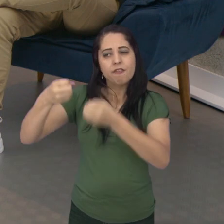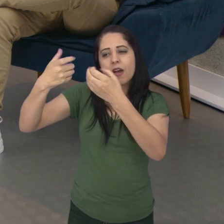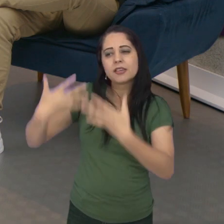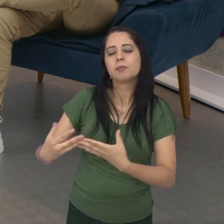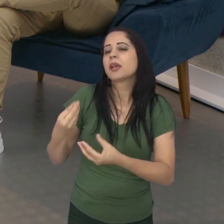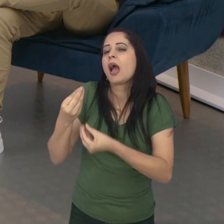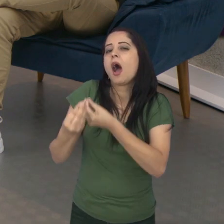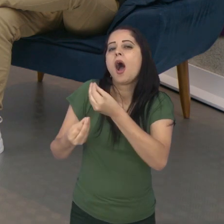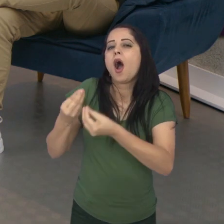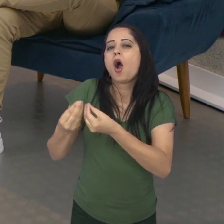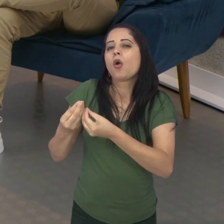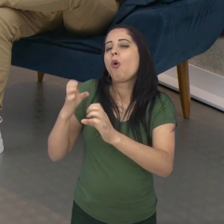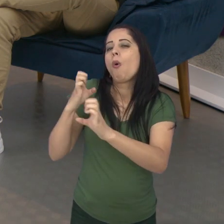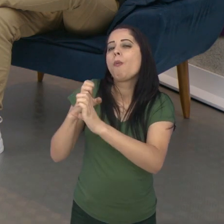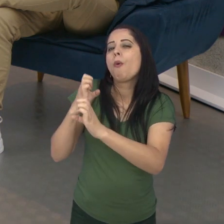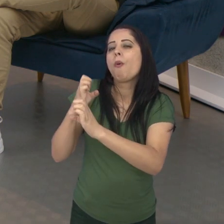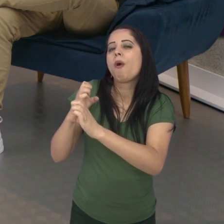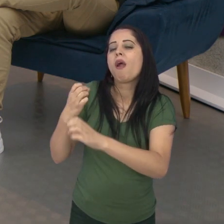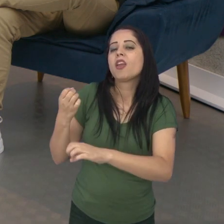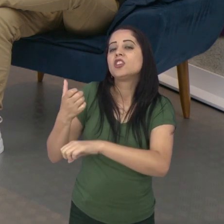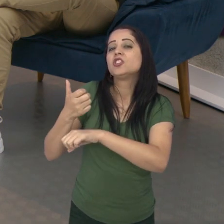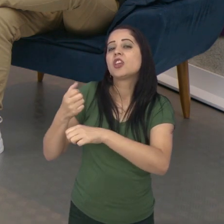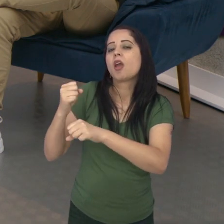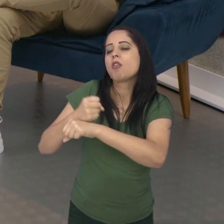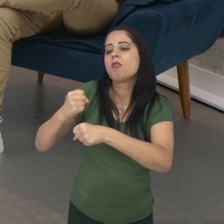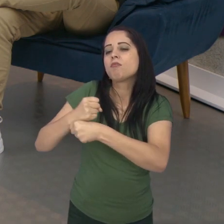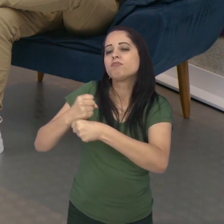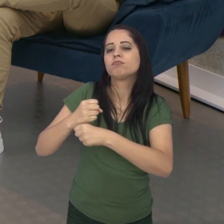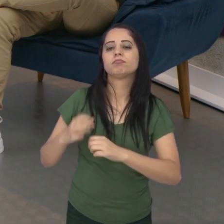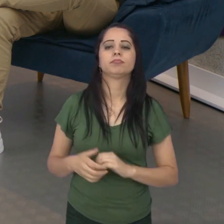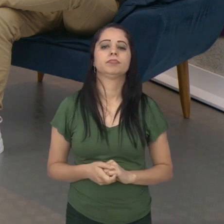Lourenço vai nos guiar para conhecer um pouco mais sobre essa